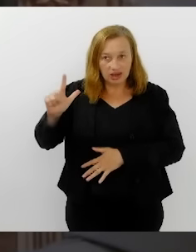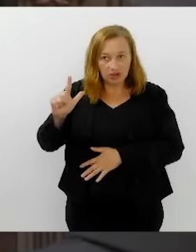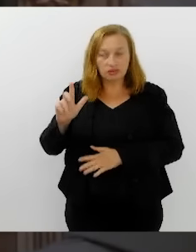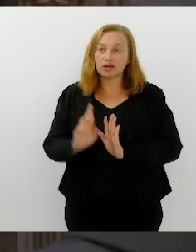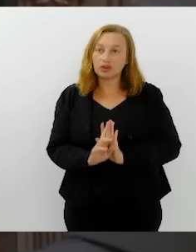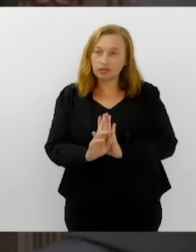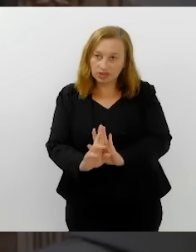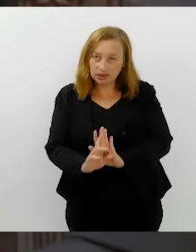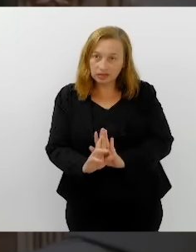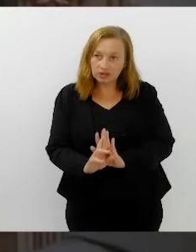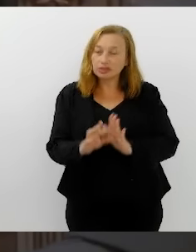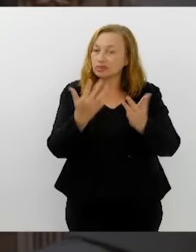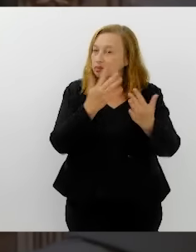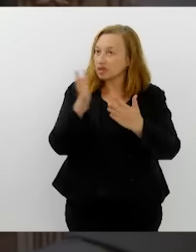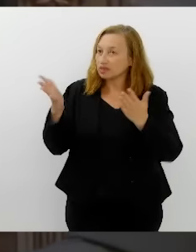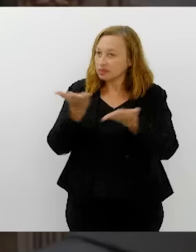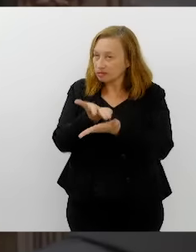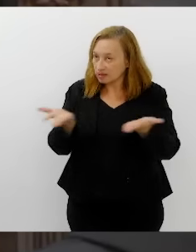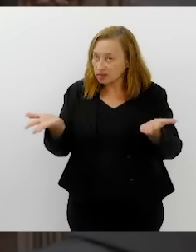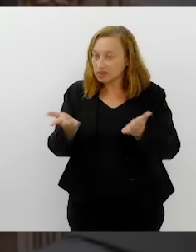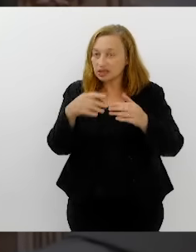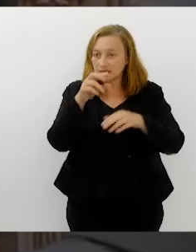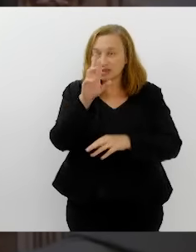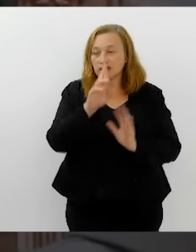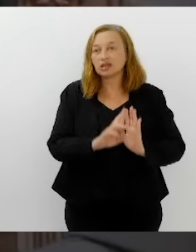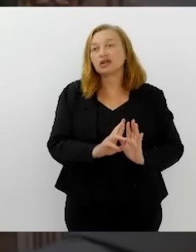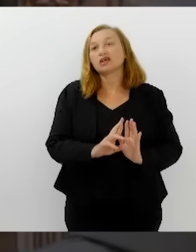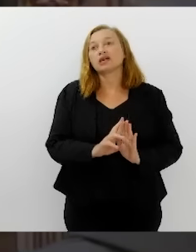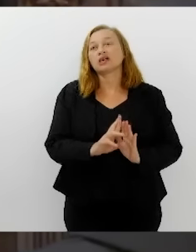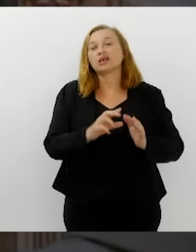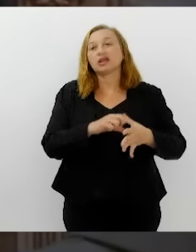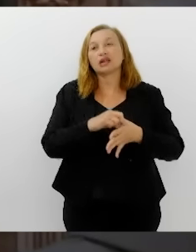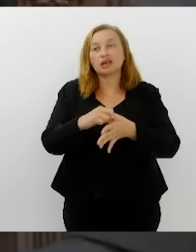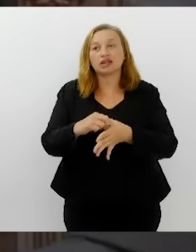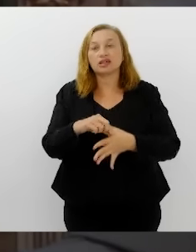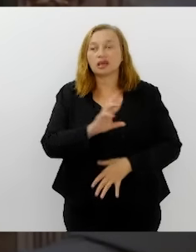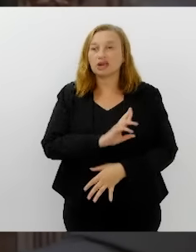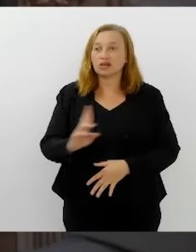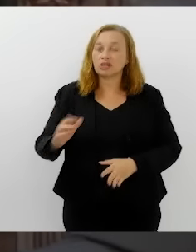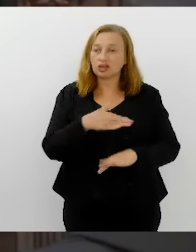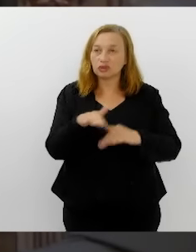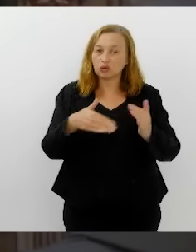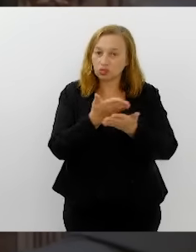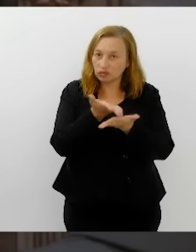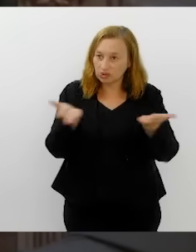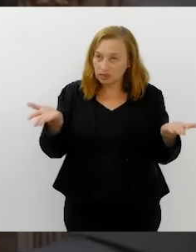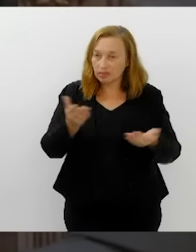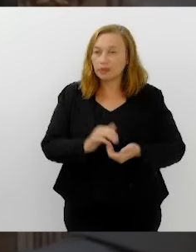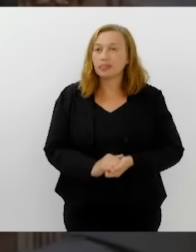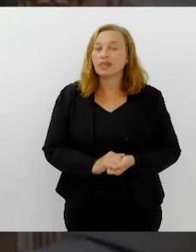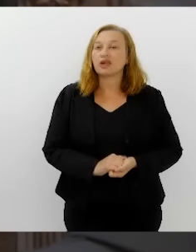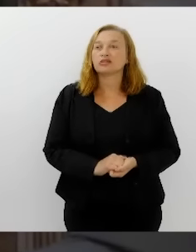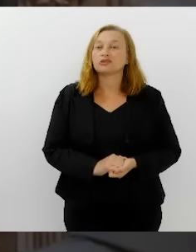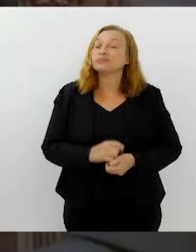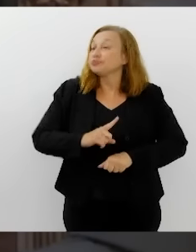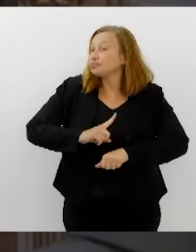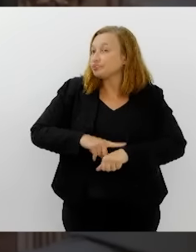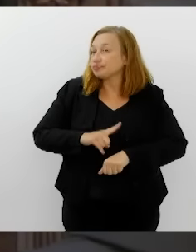e saudamos autoridades religiosas aqui presentes. Minhas senhoras, meus senhores, este momento,